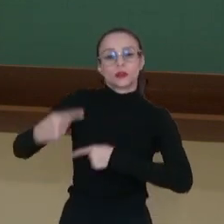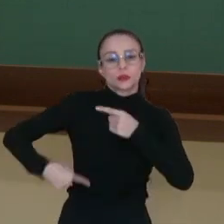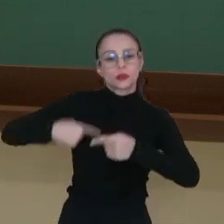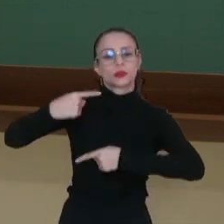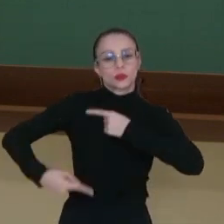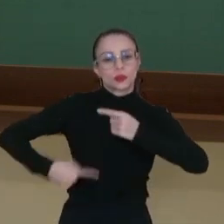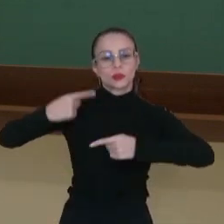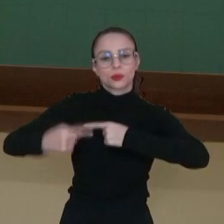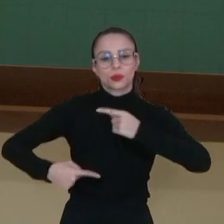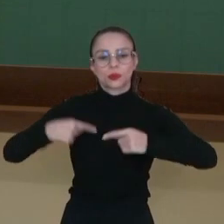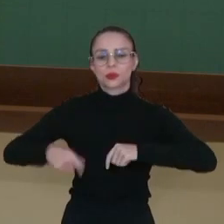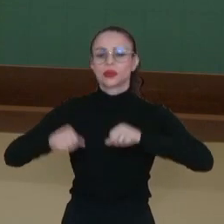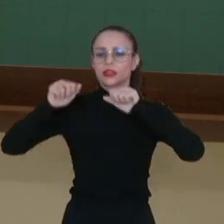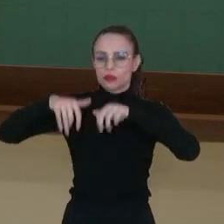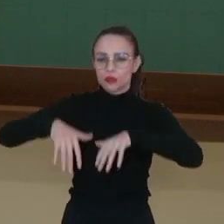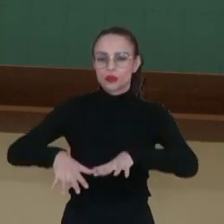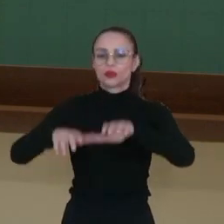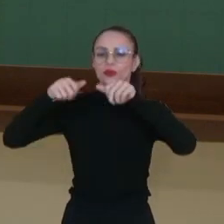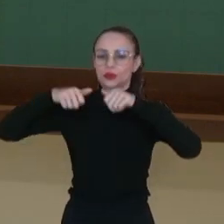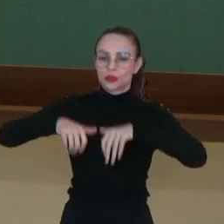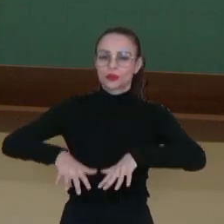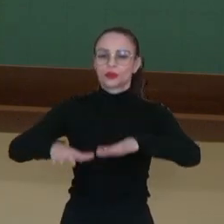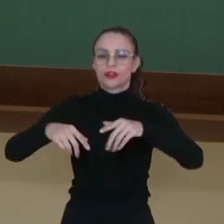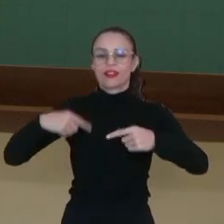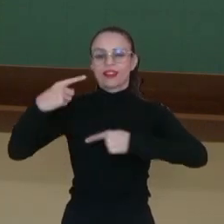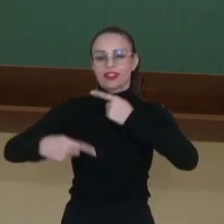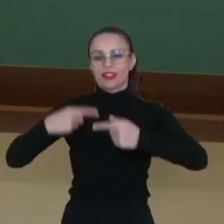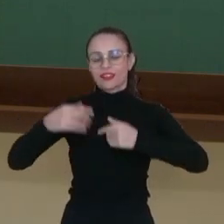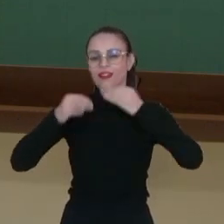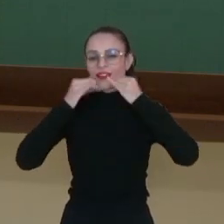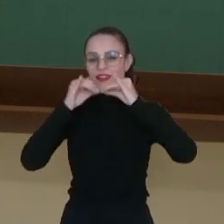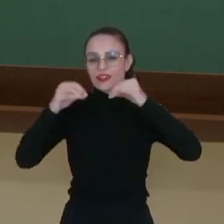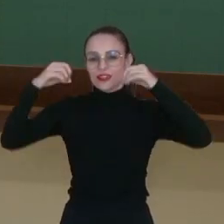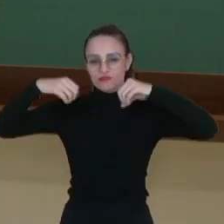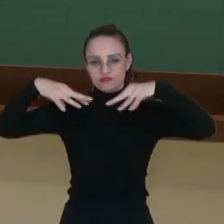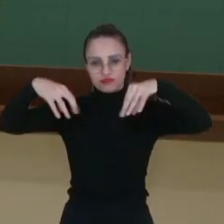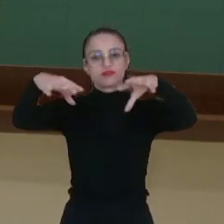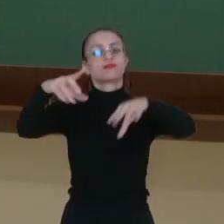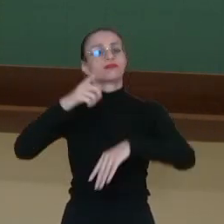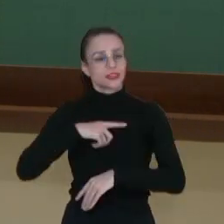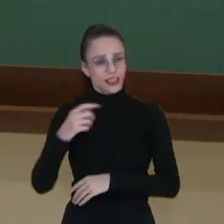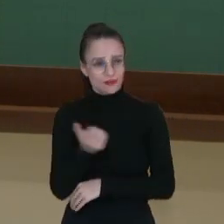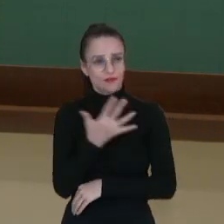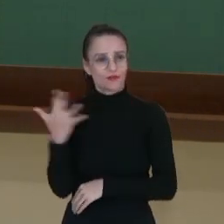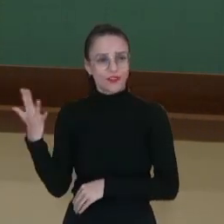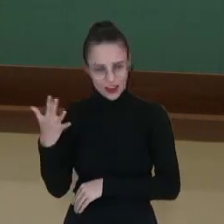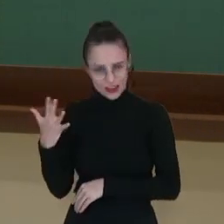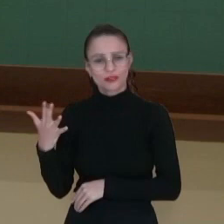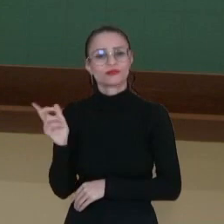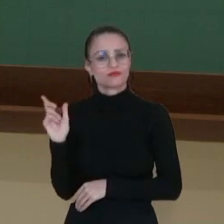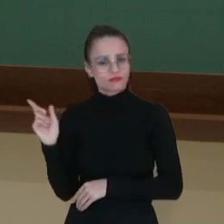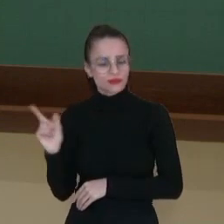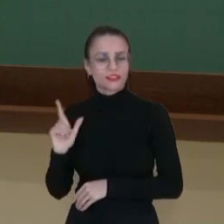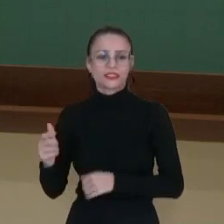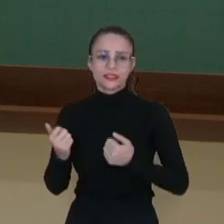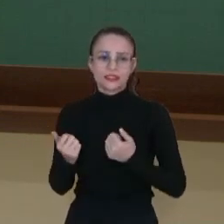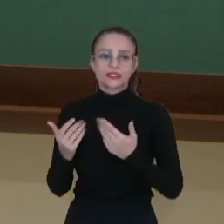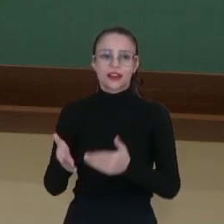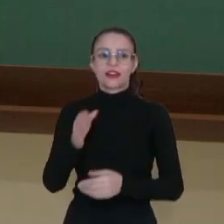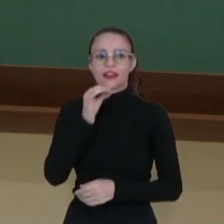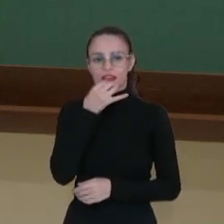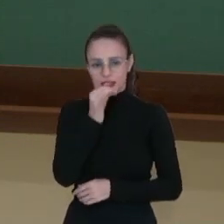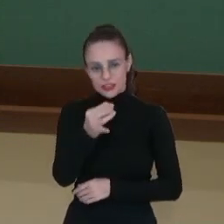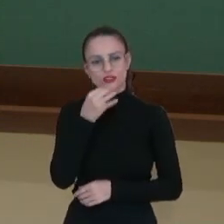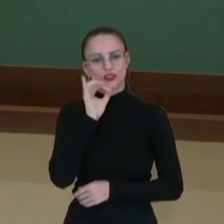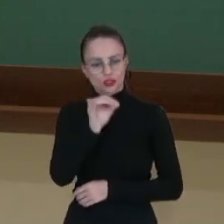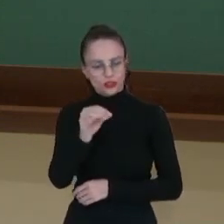energia. Existem várias usinas hidrelétricas instaladas ao longo do curso do Rio São Francisco, que geram energia e que são